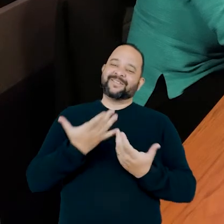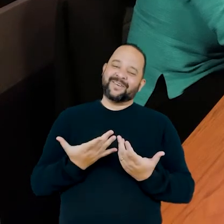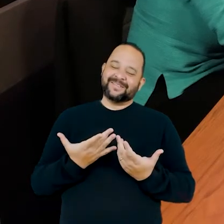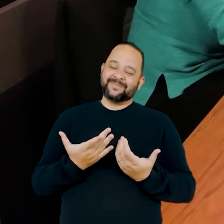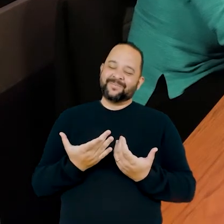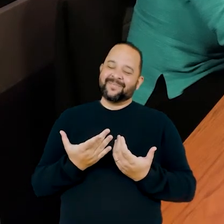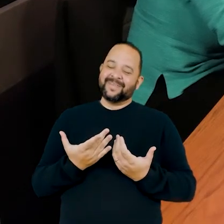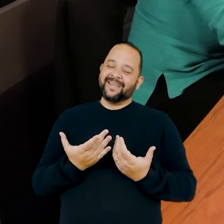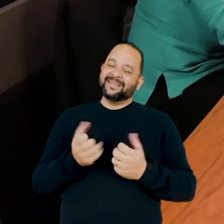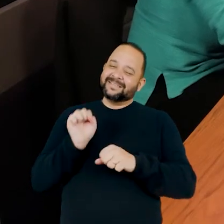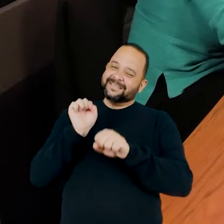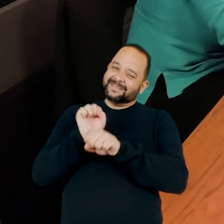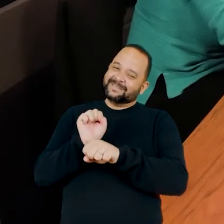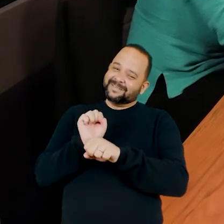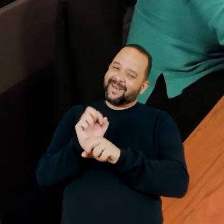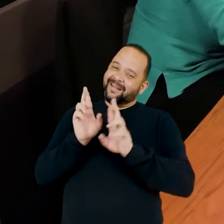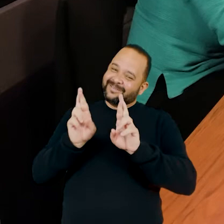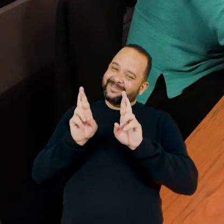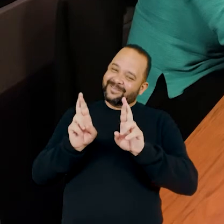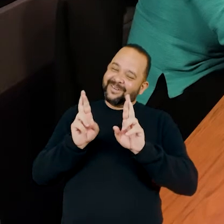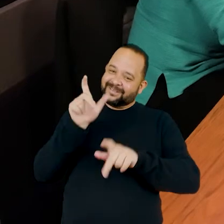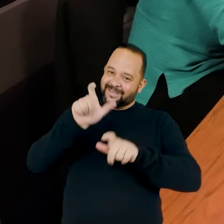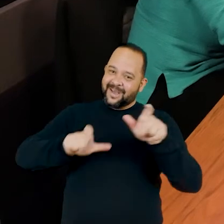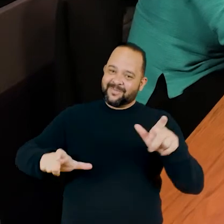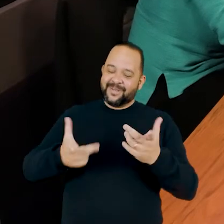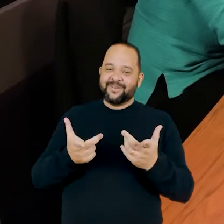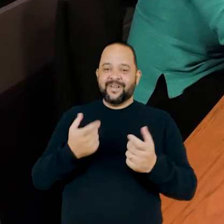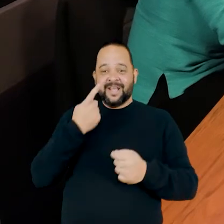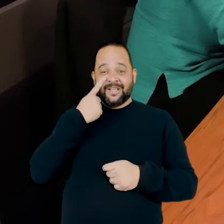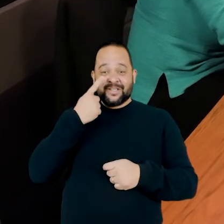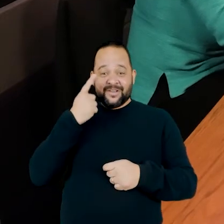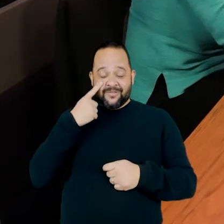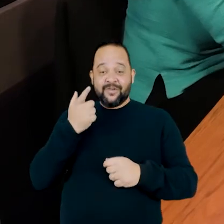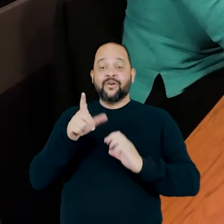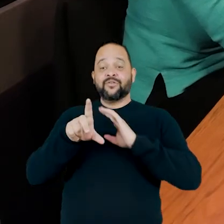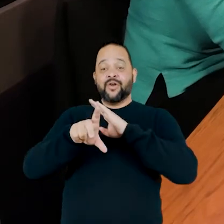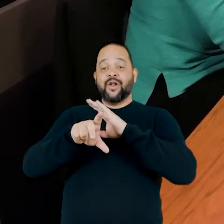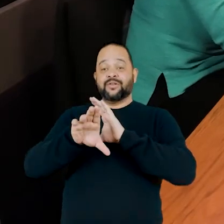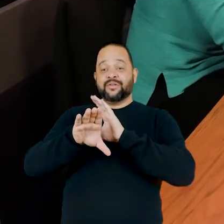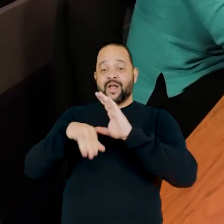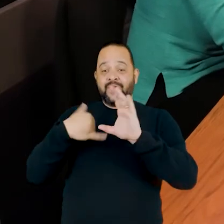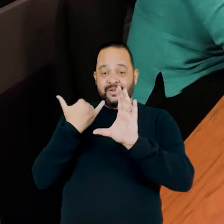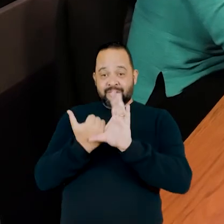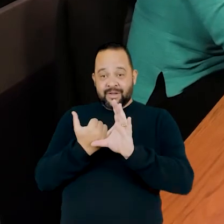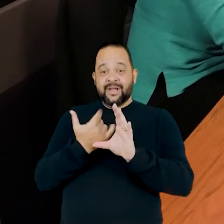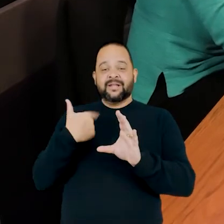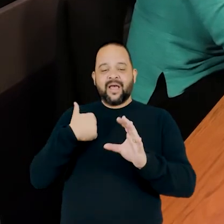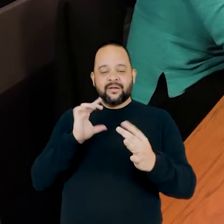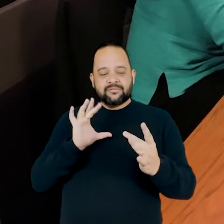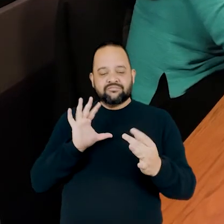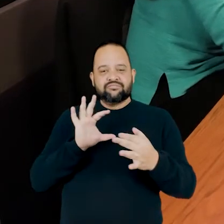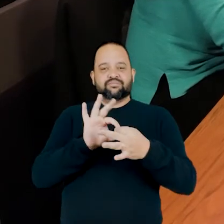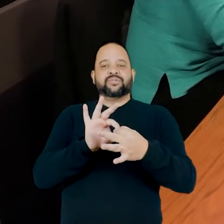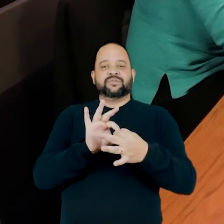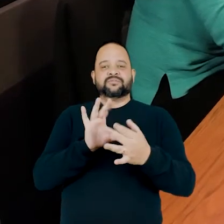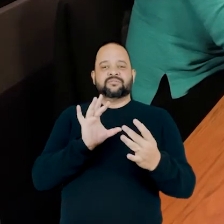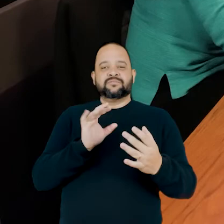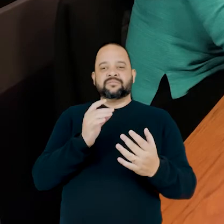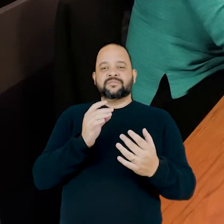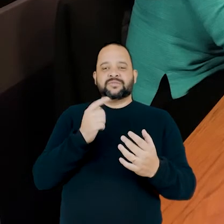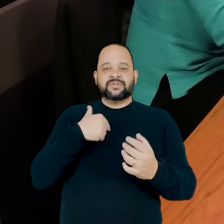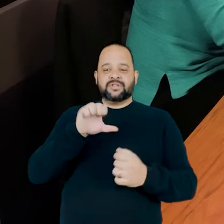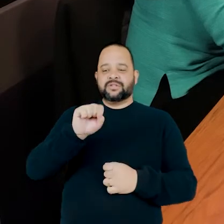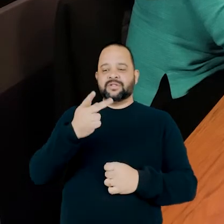assim como eu, o pessoal que ouviu o nosso programa, assistiu no YouTube, crie esse vínculo com a Shure, que eu já tenho. gosto demais dos